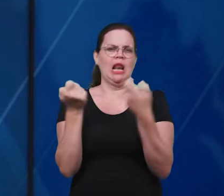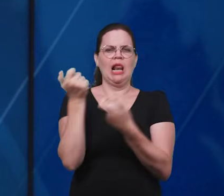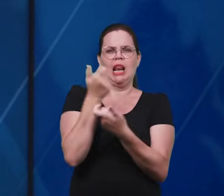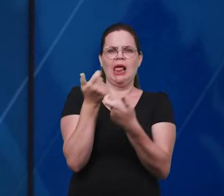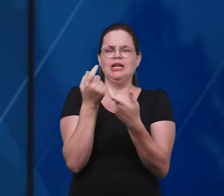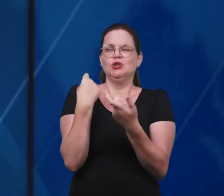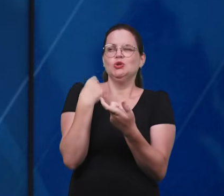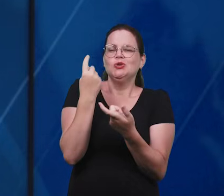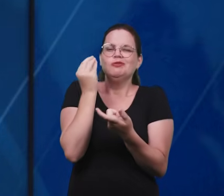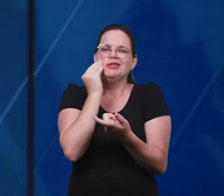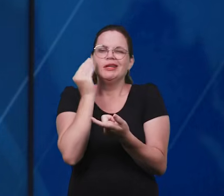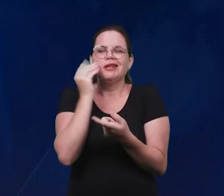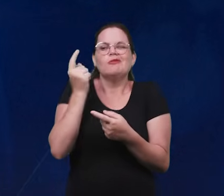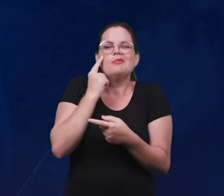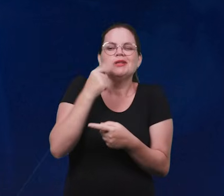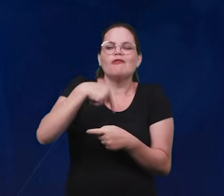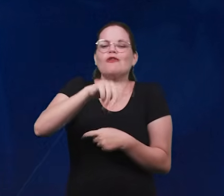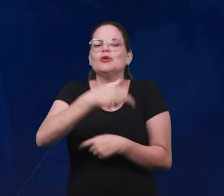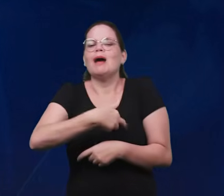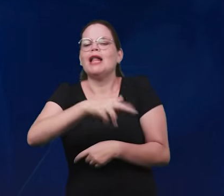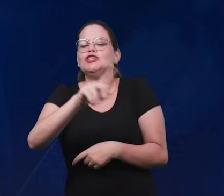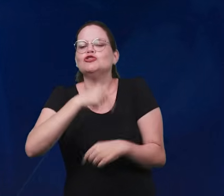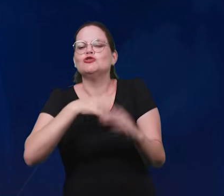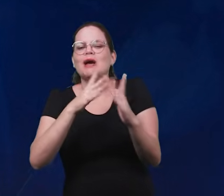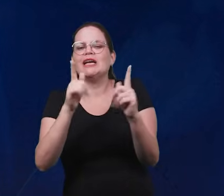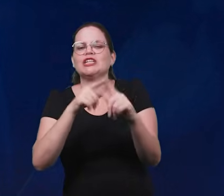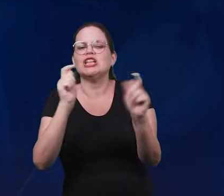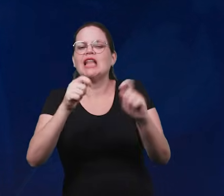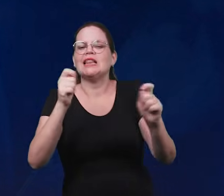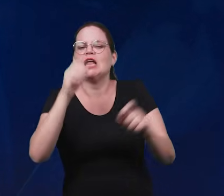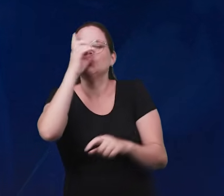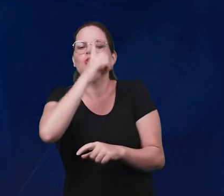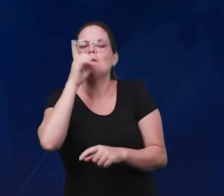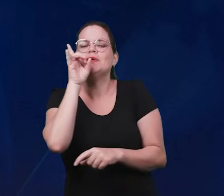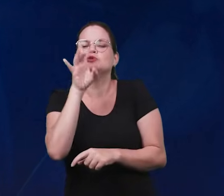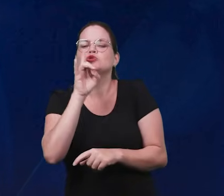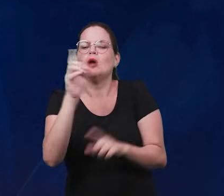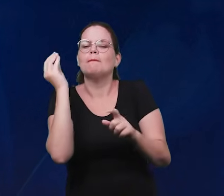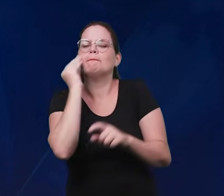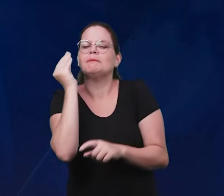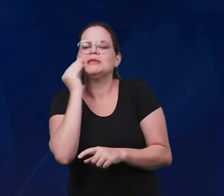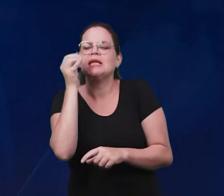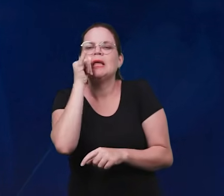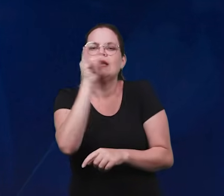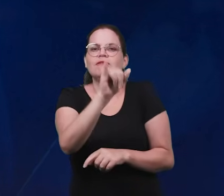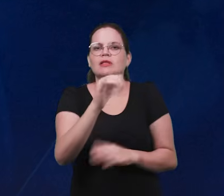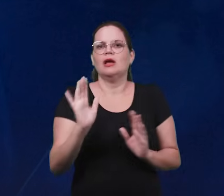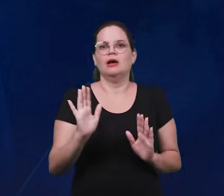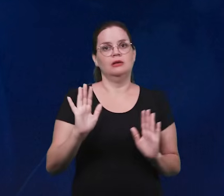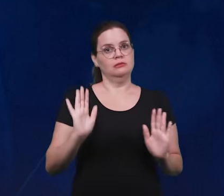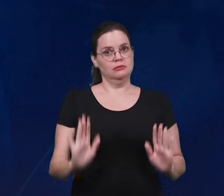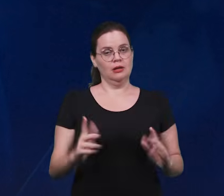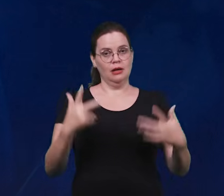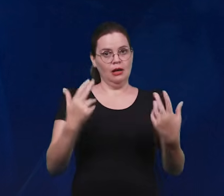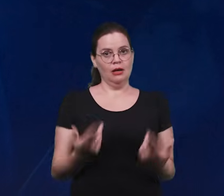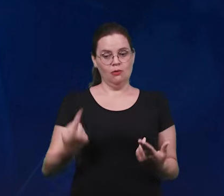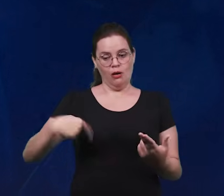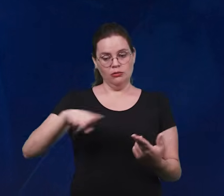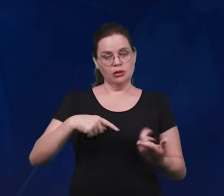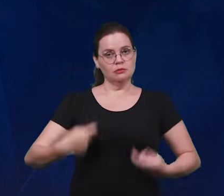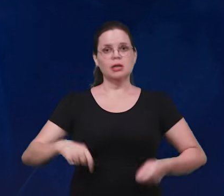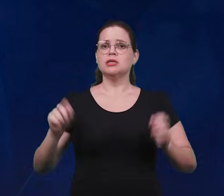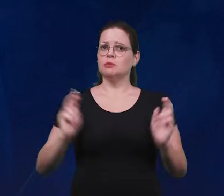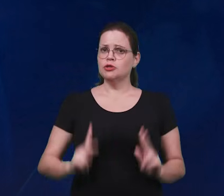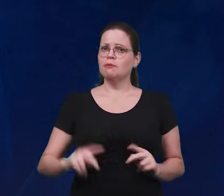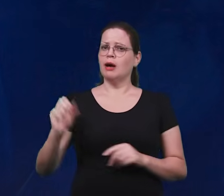de salvação. Um acordo de paz também era o que nós precisávamos. Diante